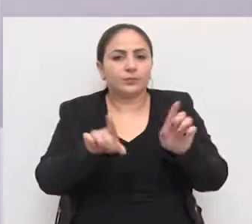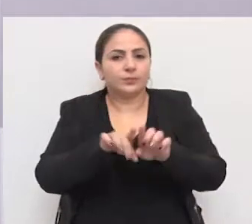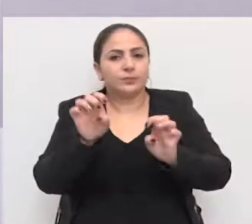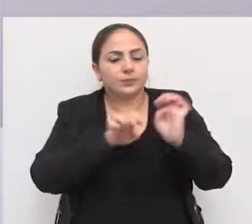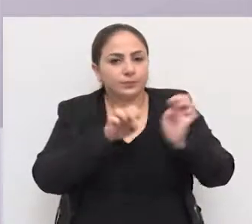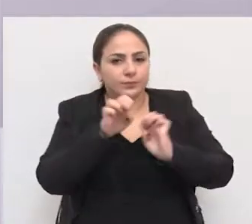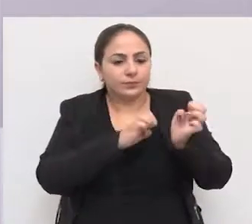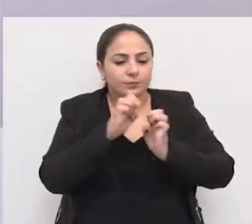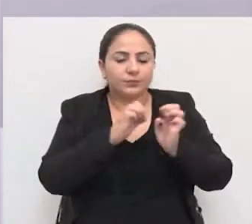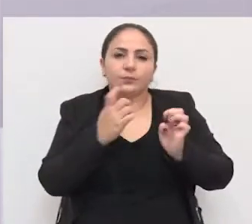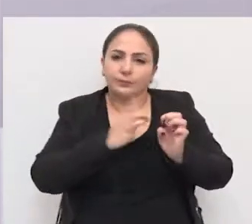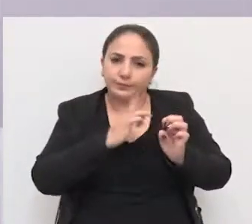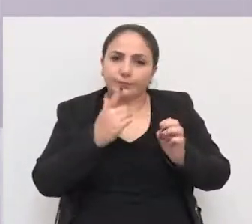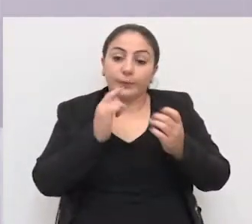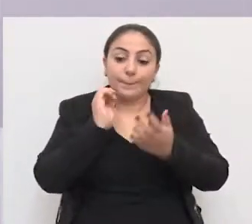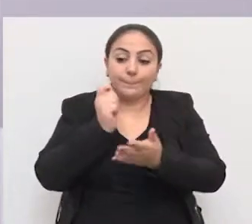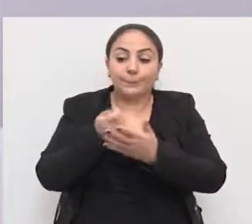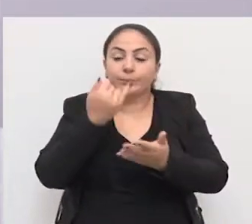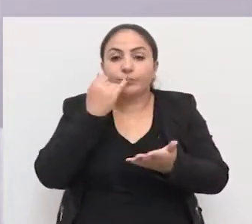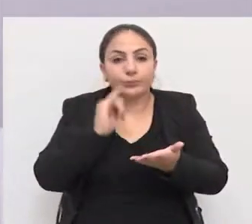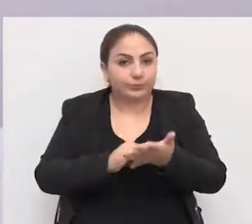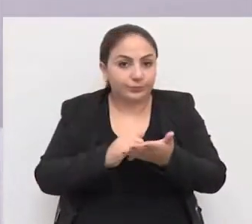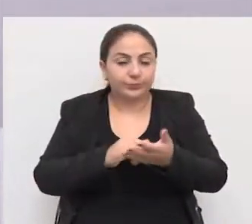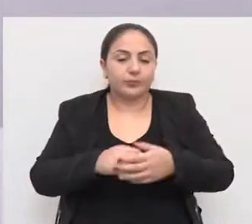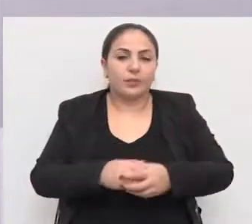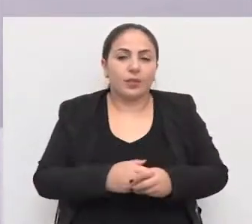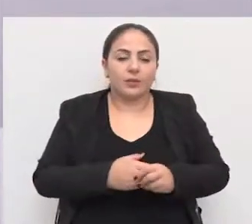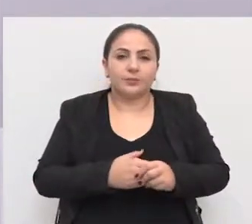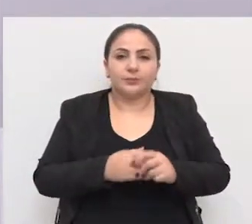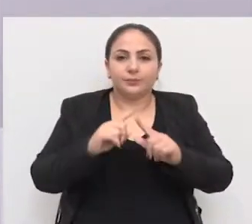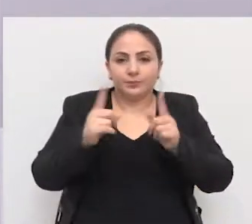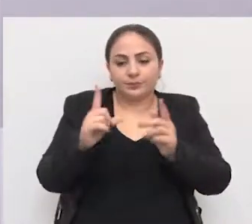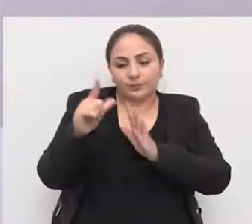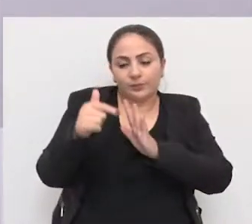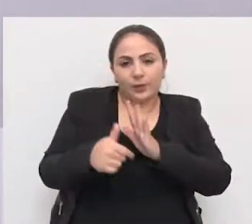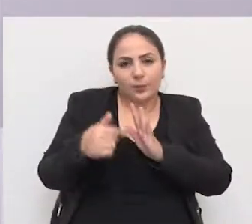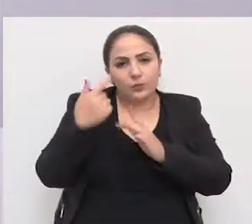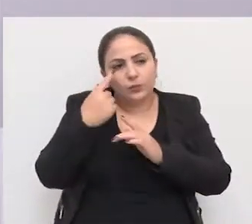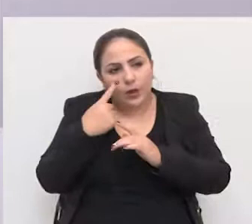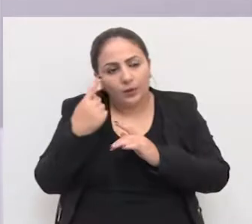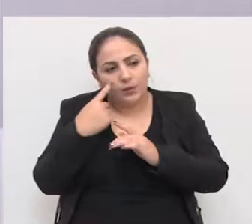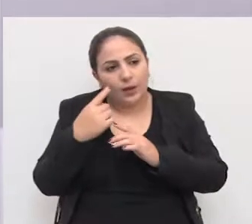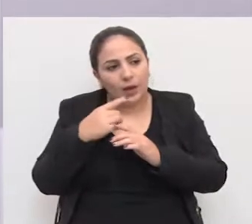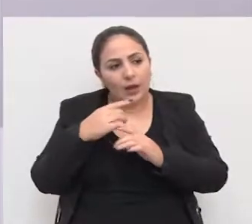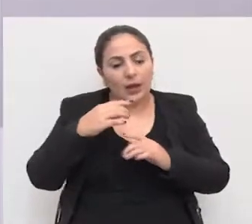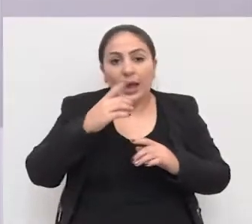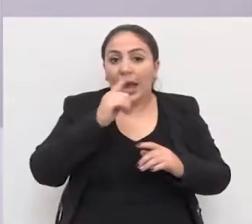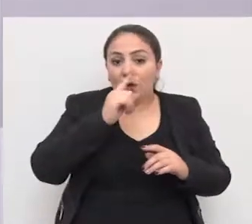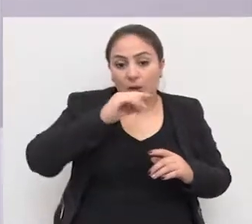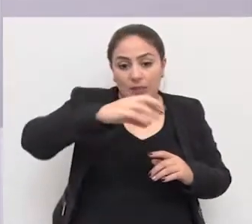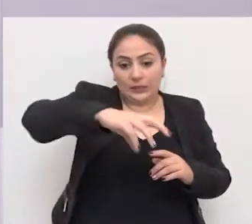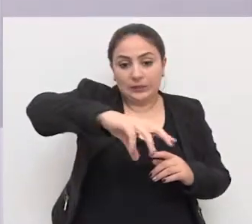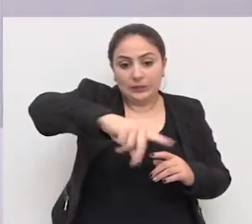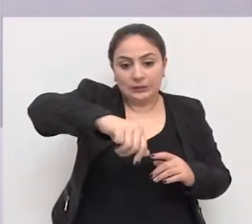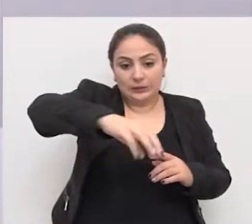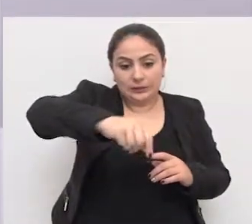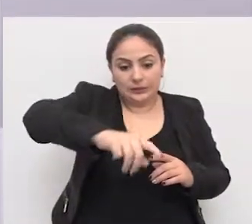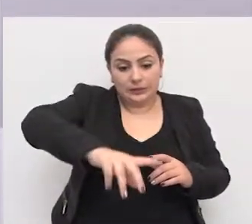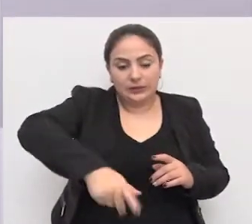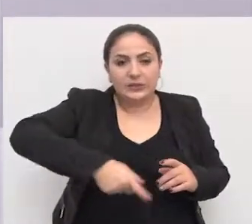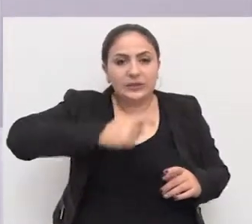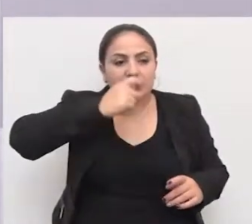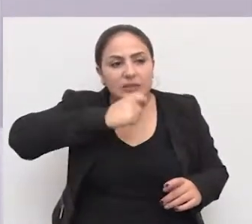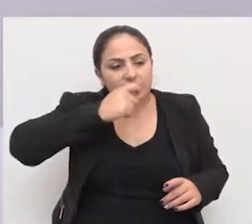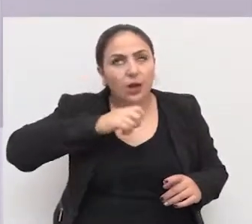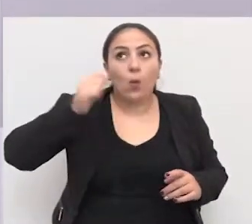também temos, tem que ser pago um imposto sobre isso. Mas depois você vai abrir a torneira da tua casa para